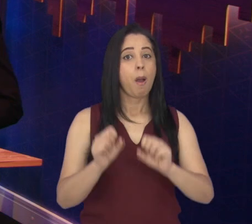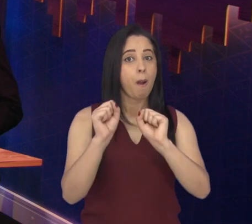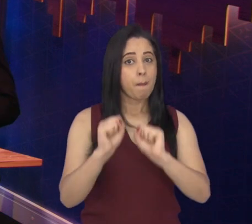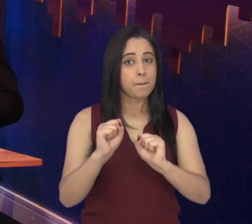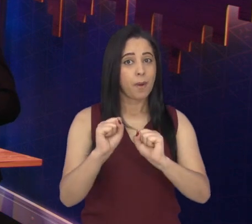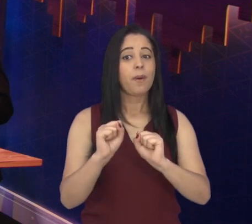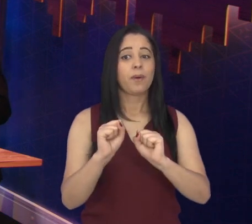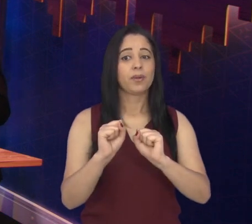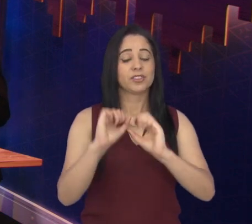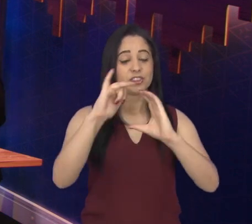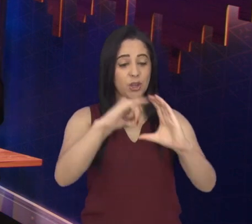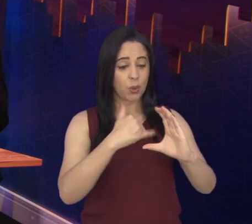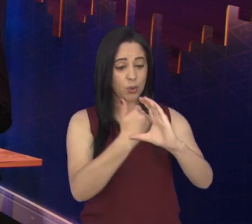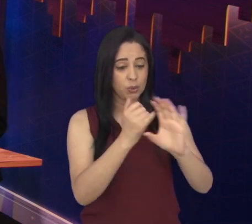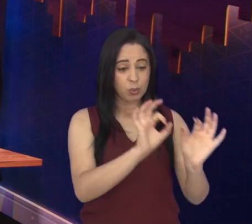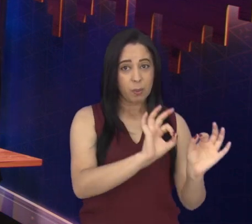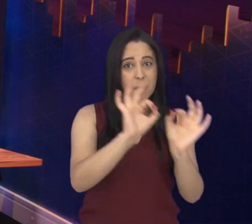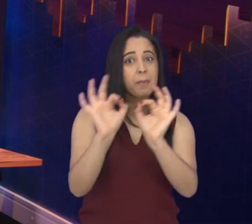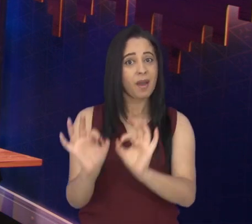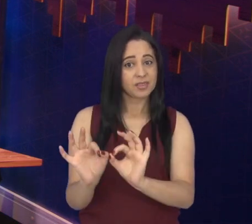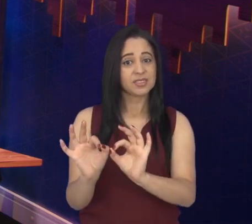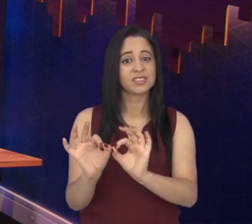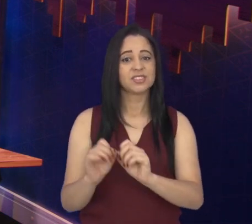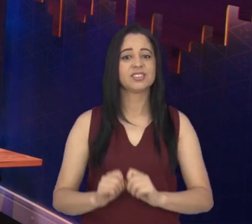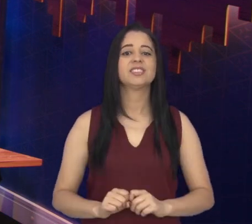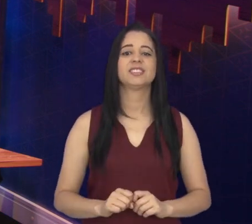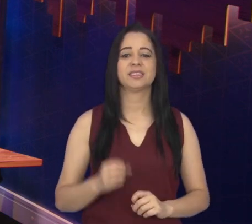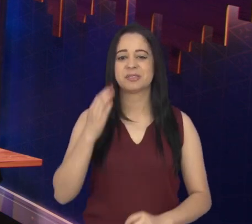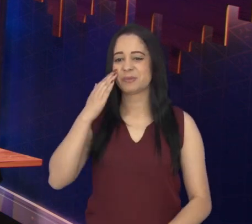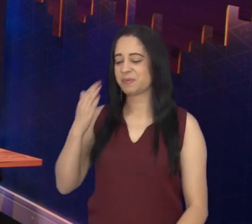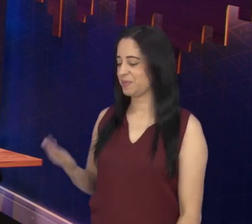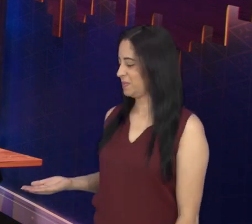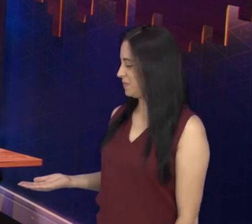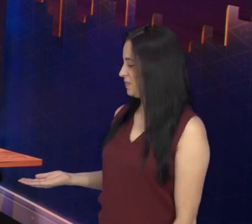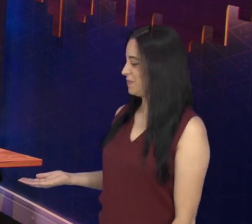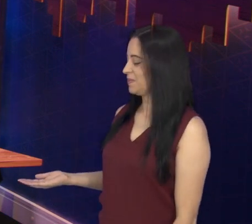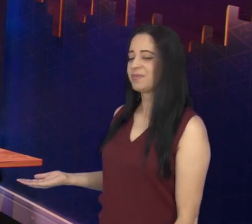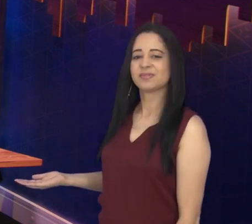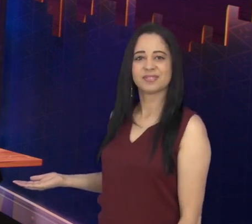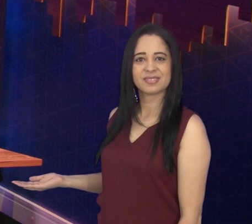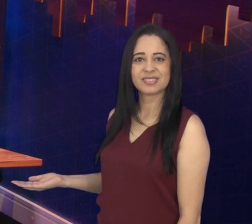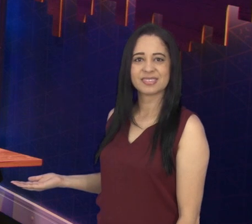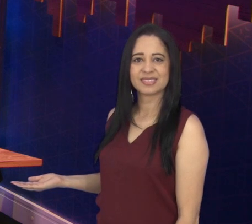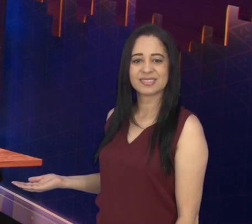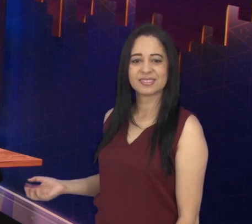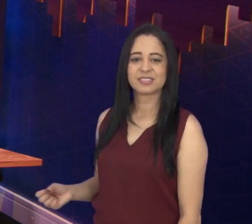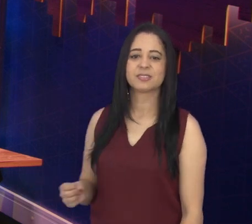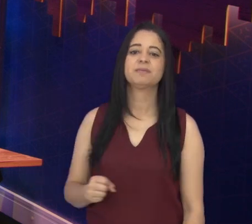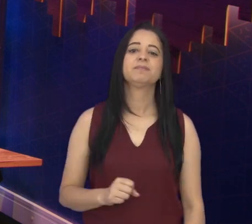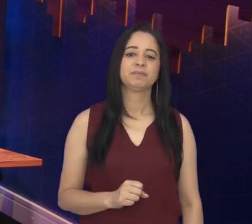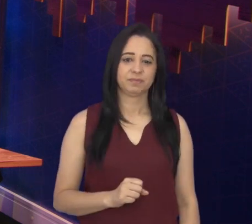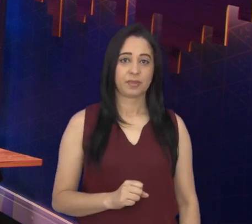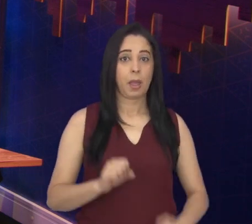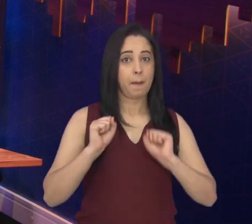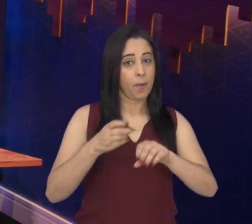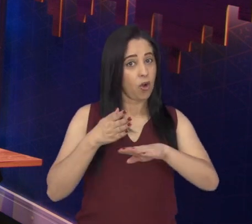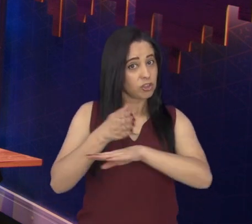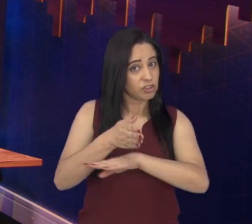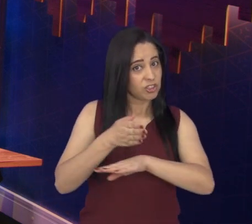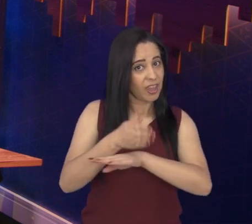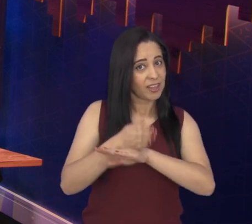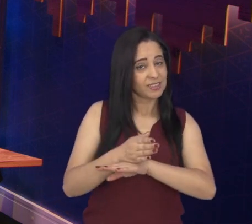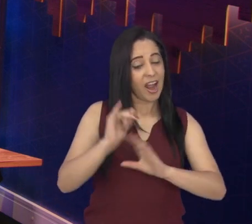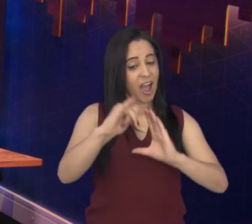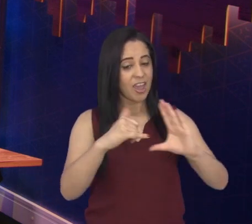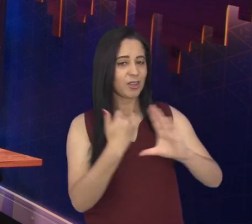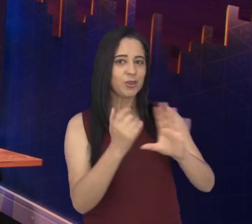Não se esqueçam, galera, de acompanhar a gente pelo YouTube da Câmara, né, Vicky? Exatamente. Só colocar lá, gente, TV Câmara São José dos